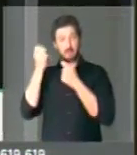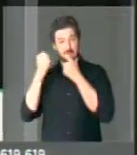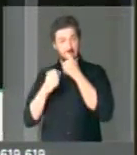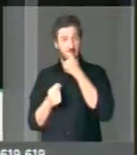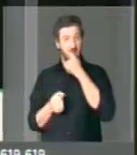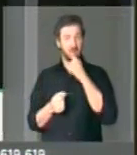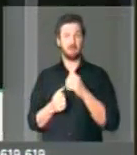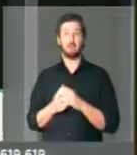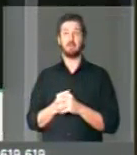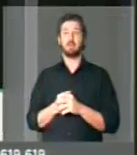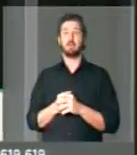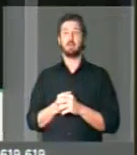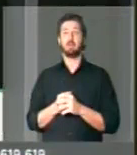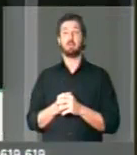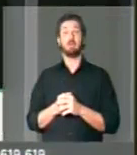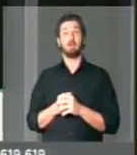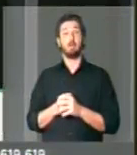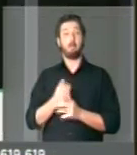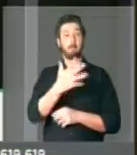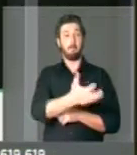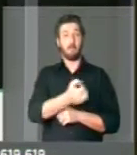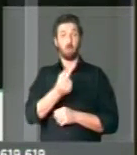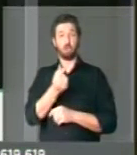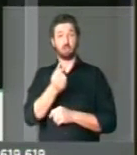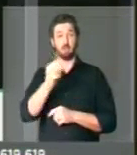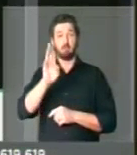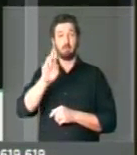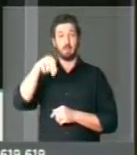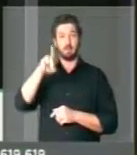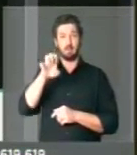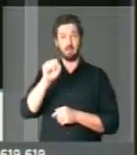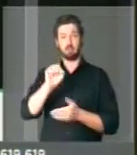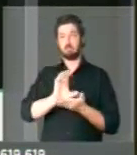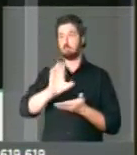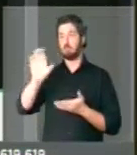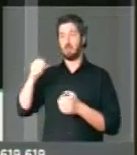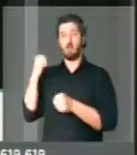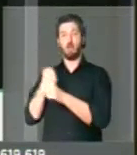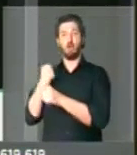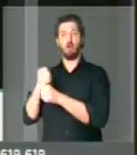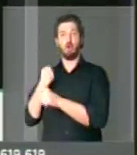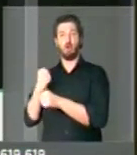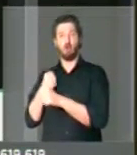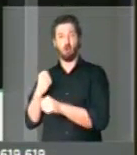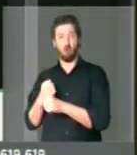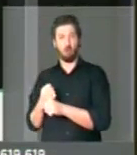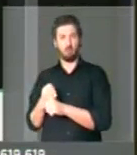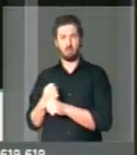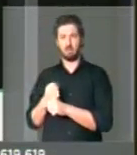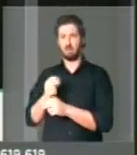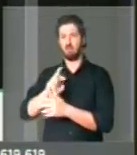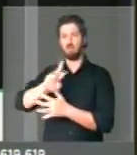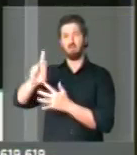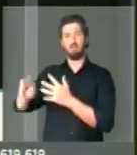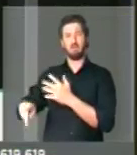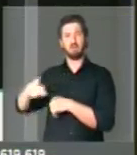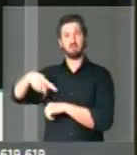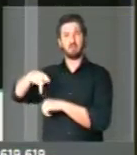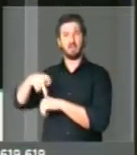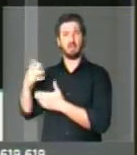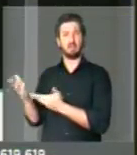brasileiros, modelo que usou recurso do BNDES para financiar obras em diversos